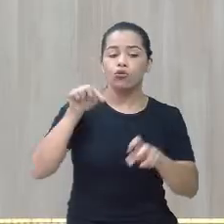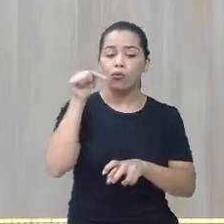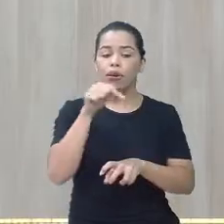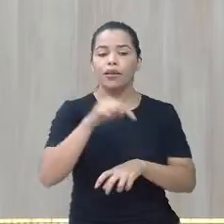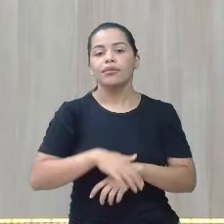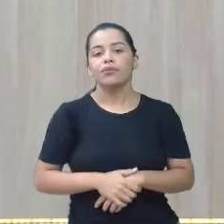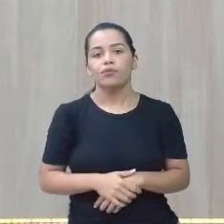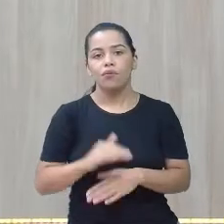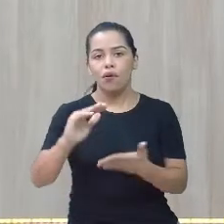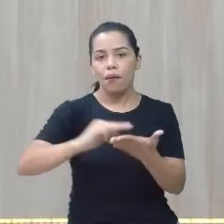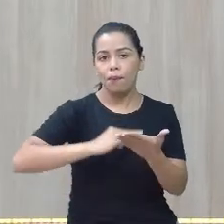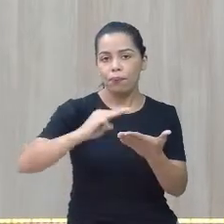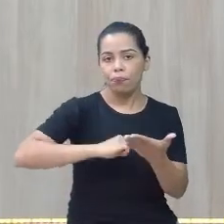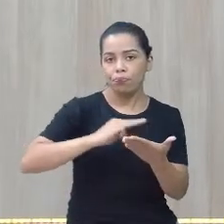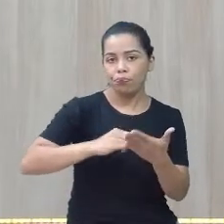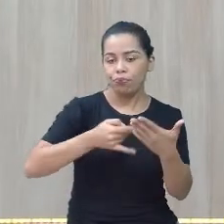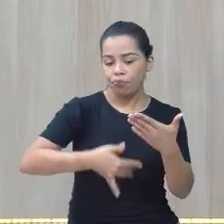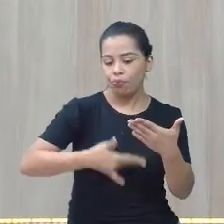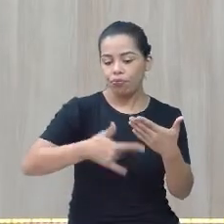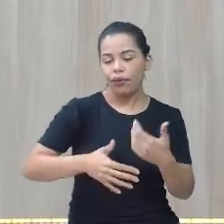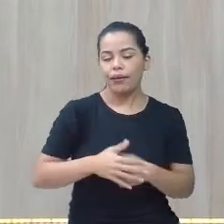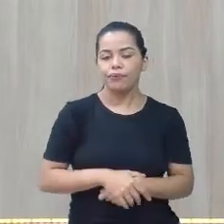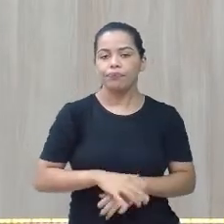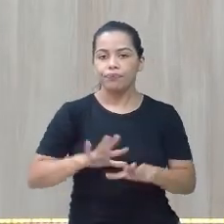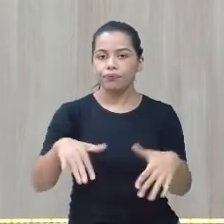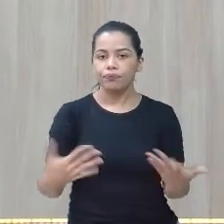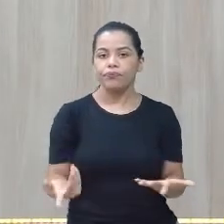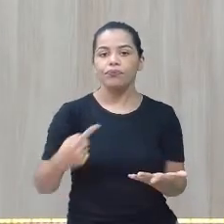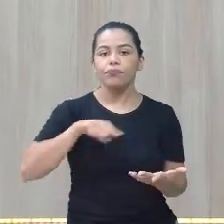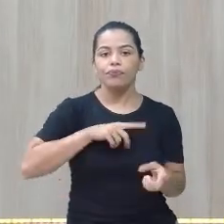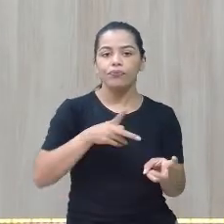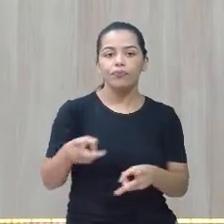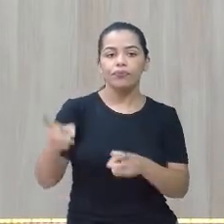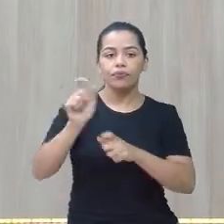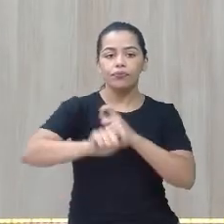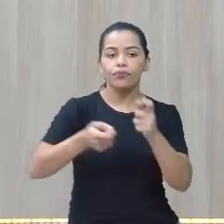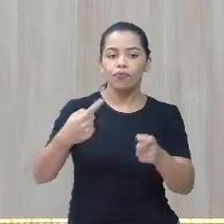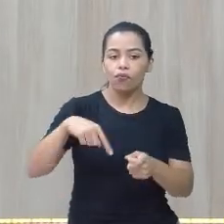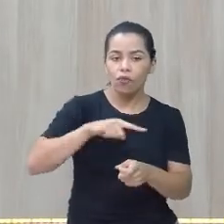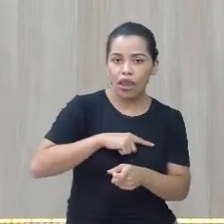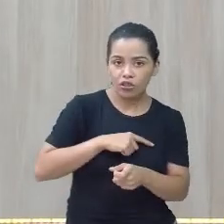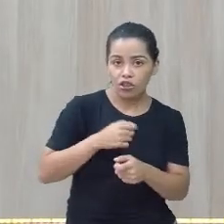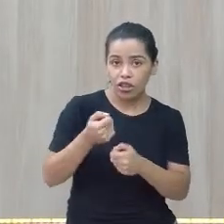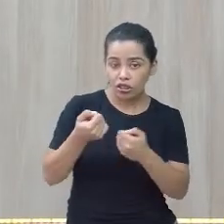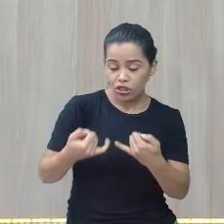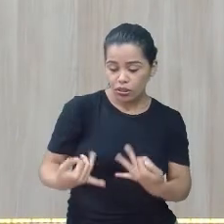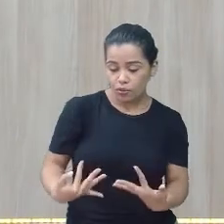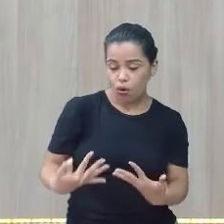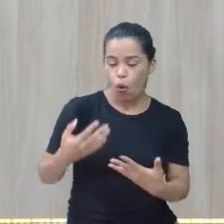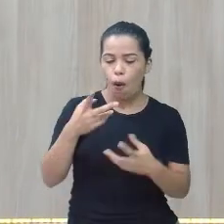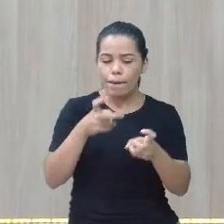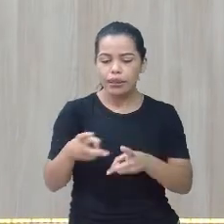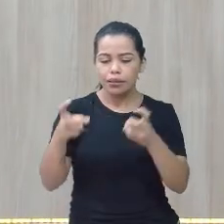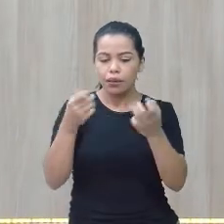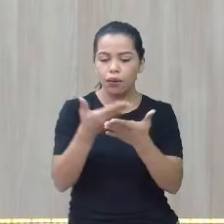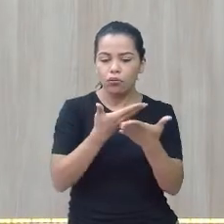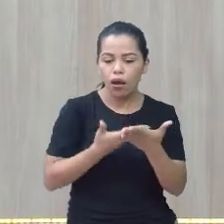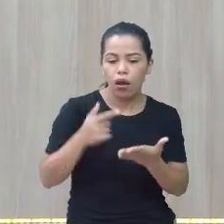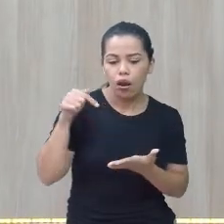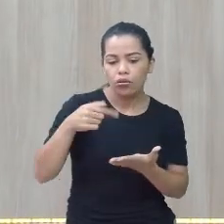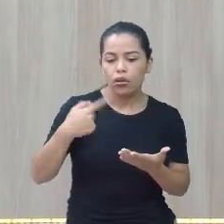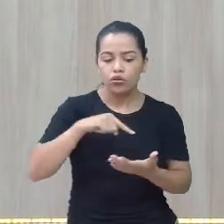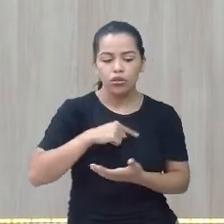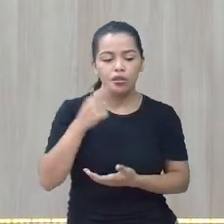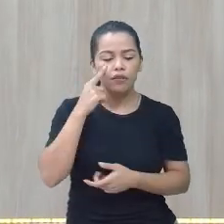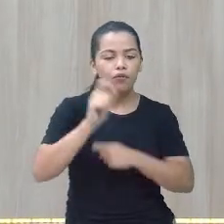pessoal, a gente vai perceber que isso que a gente descreveu na aula de hoje, ou seja, a gente observou o que era ter mais ou menos chance, a